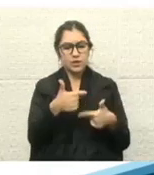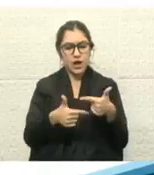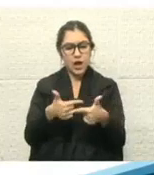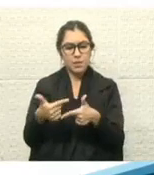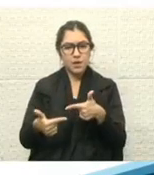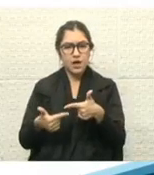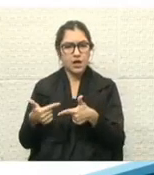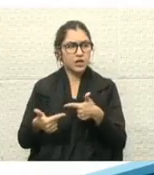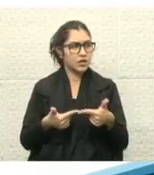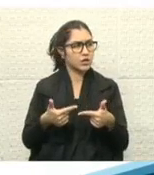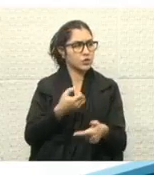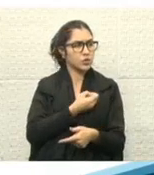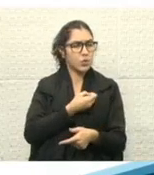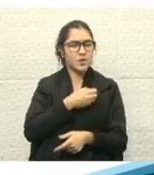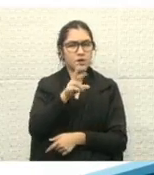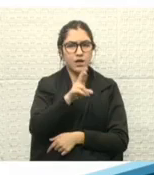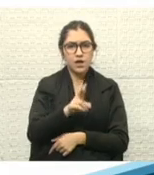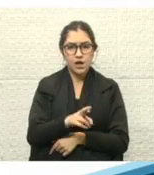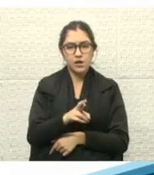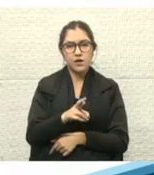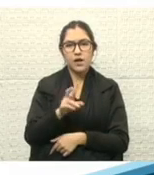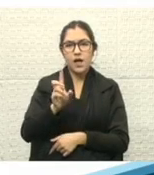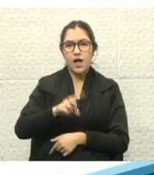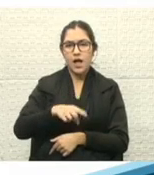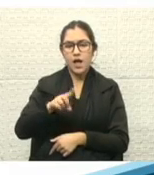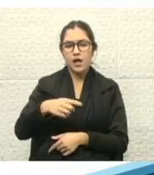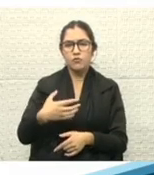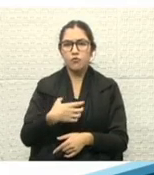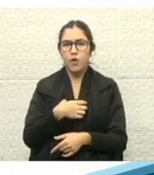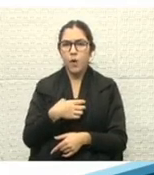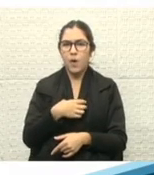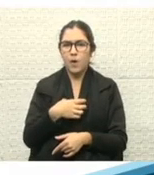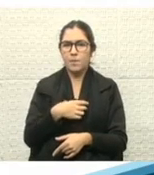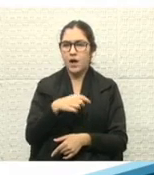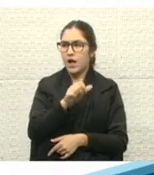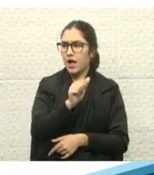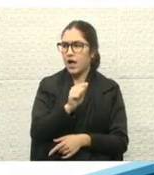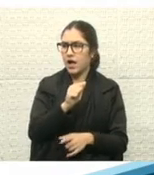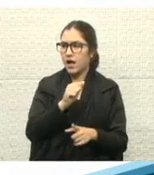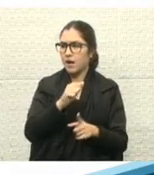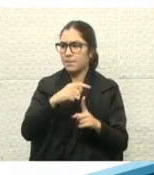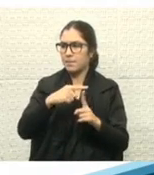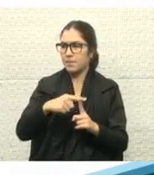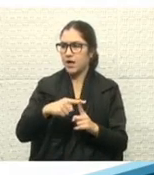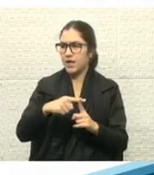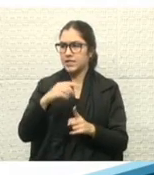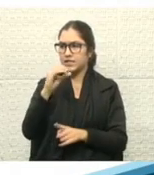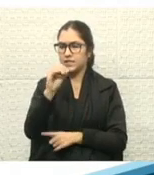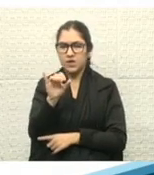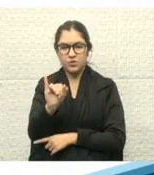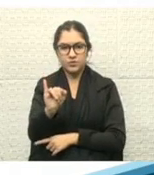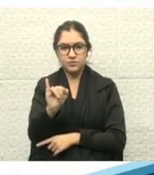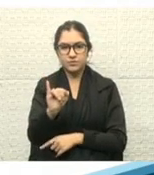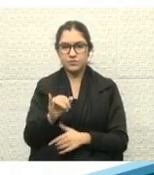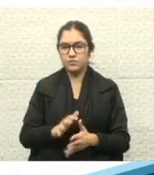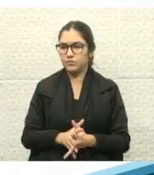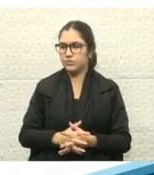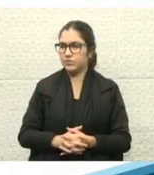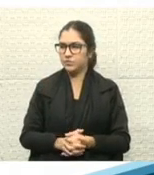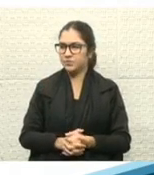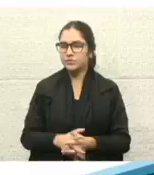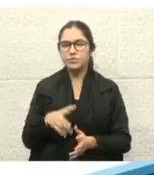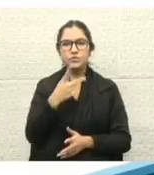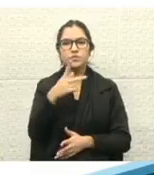trabalhando com números reais, que são aqueles na forma A mais 0i,